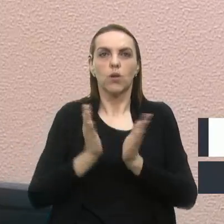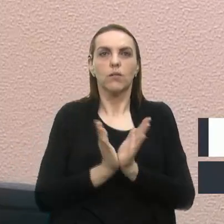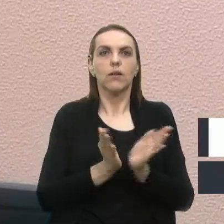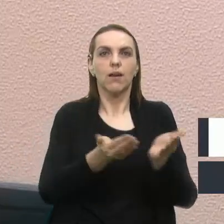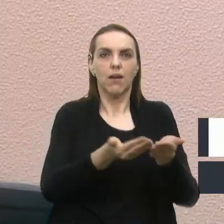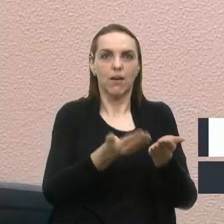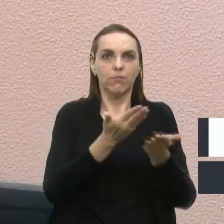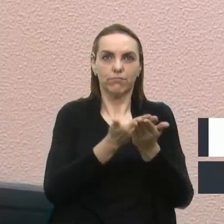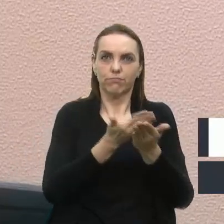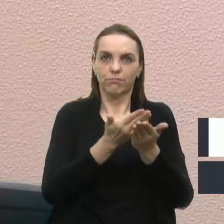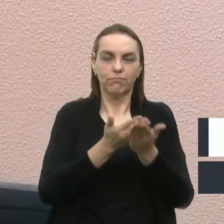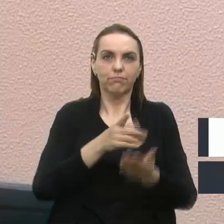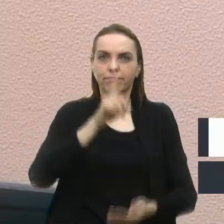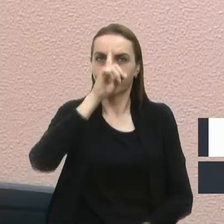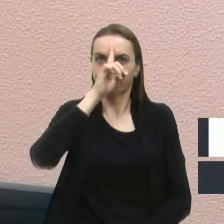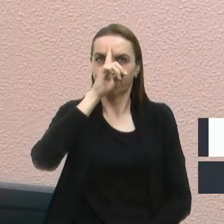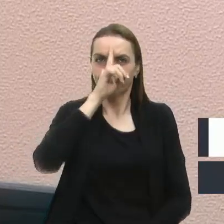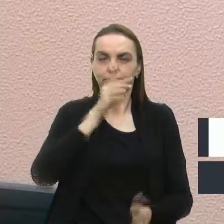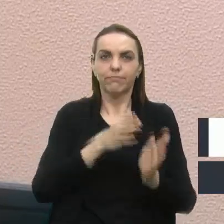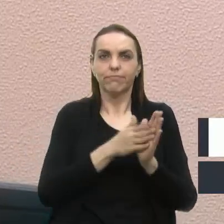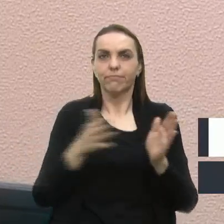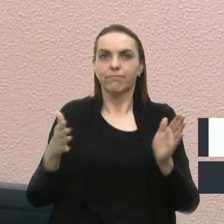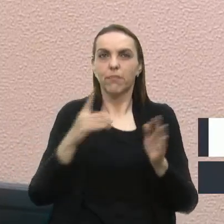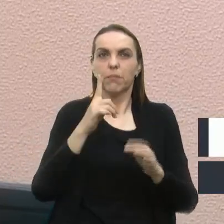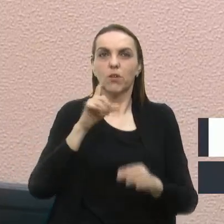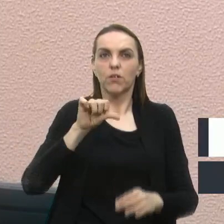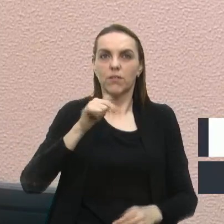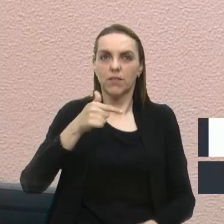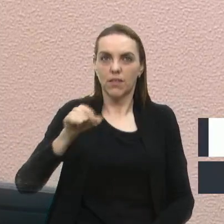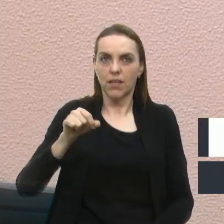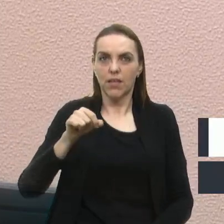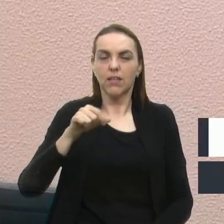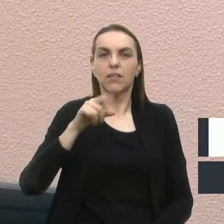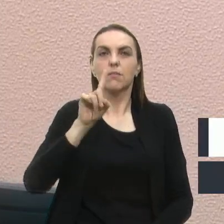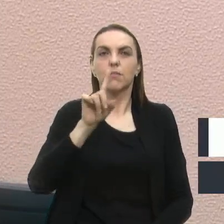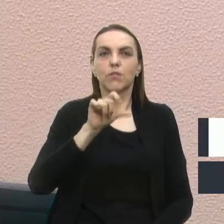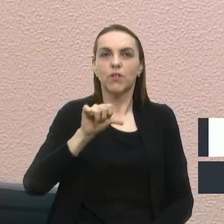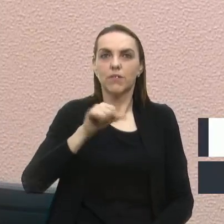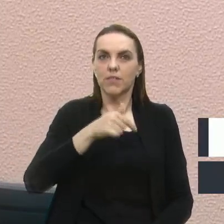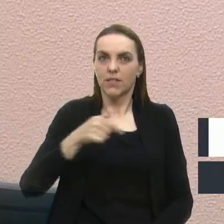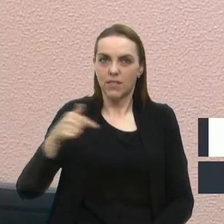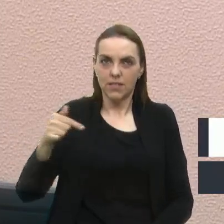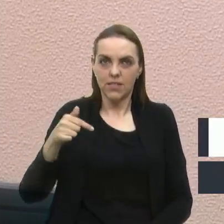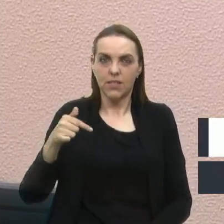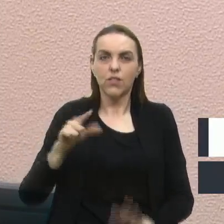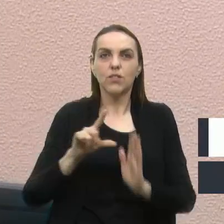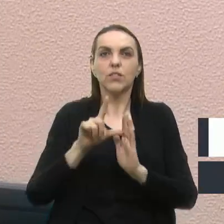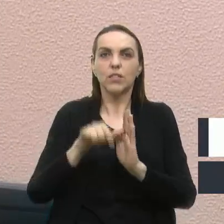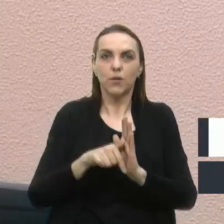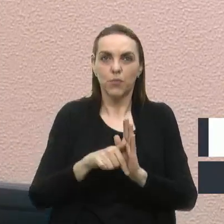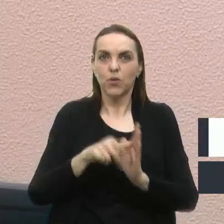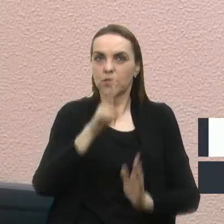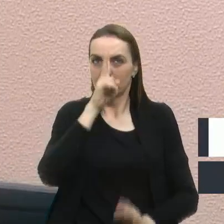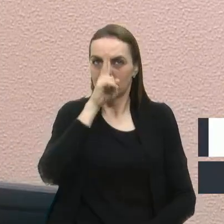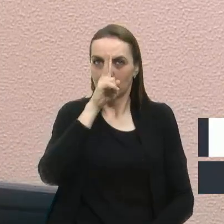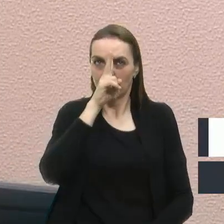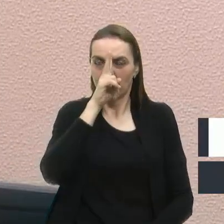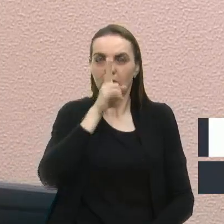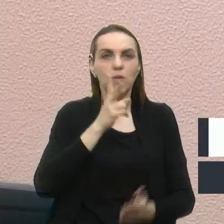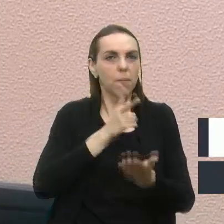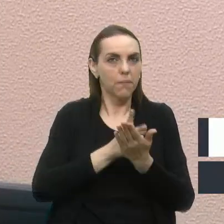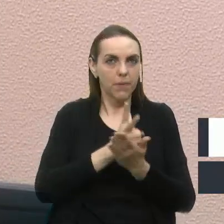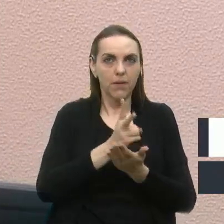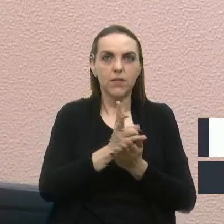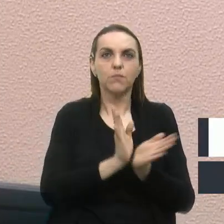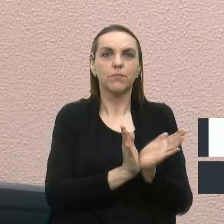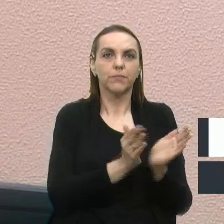primeiro grau entre os anos de 1970 e 1977. Após, cursou o seu segundo grau na mesma escola entre os